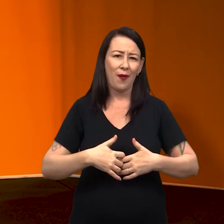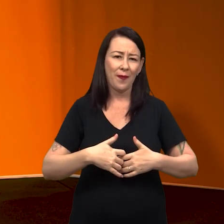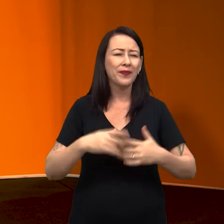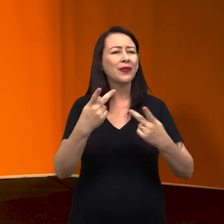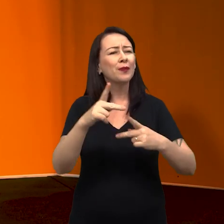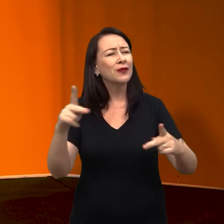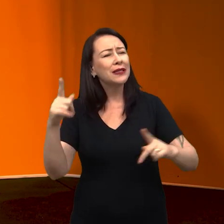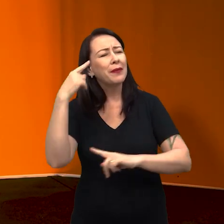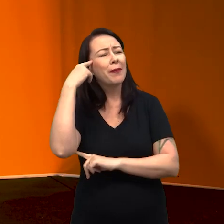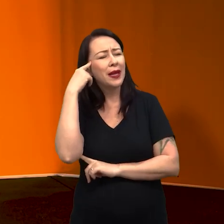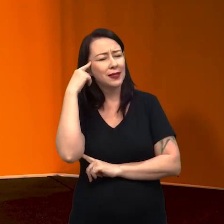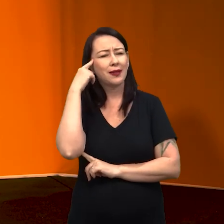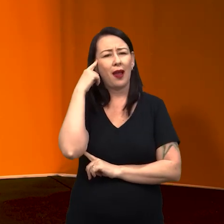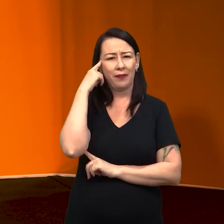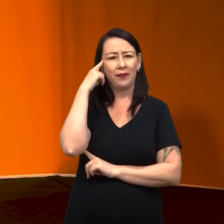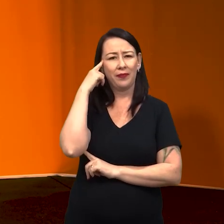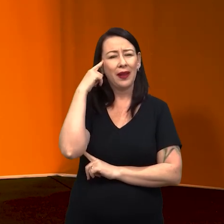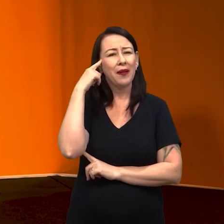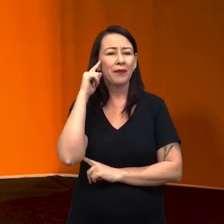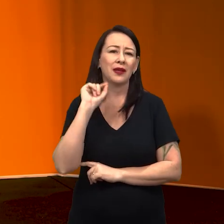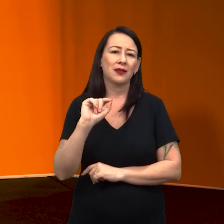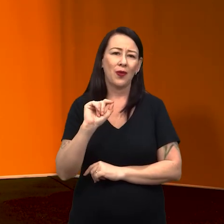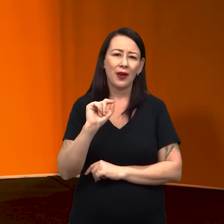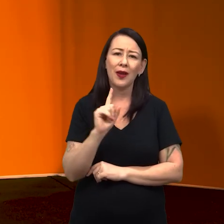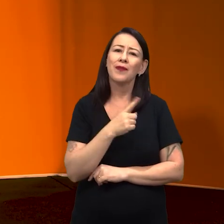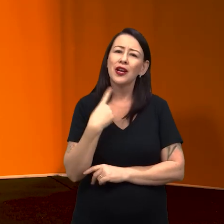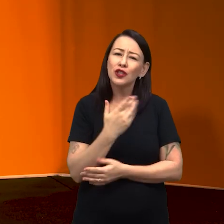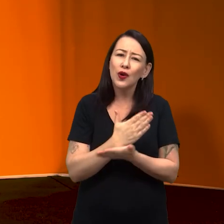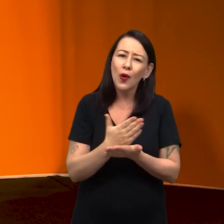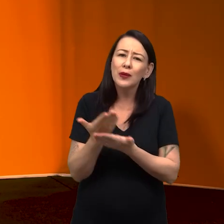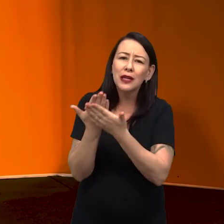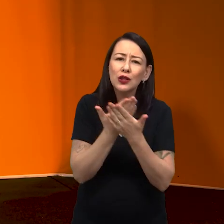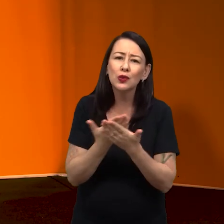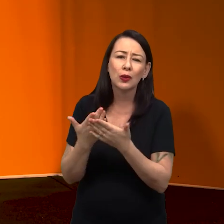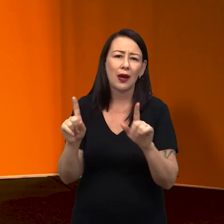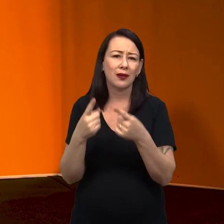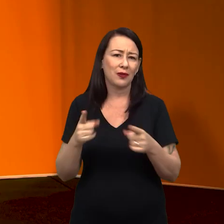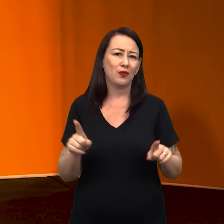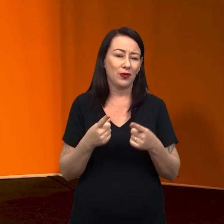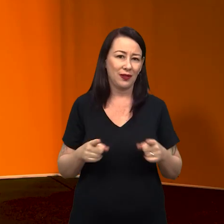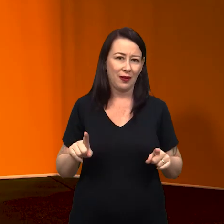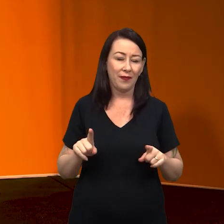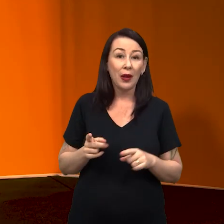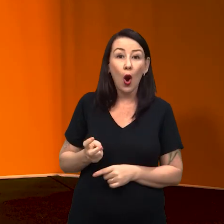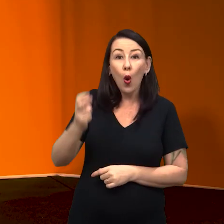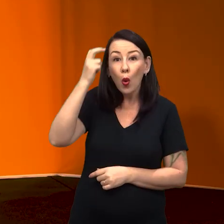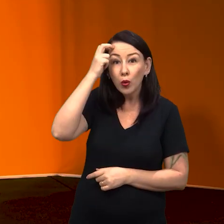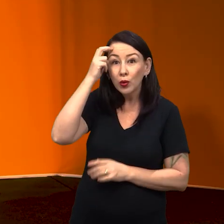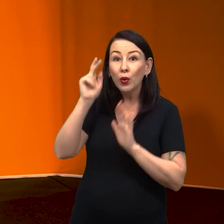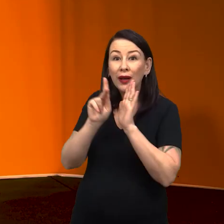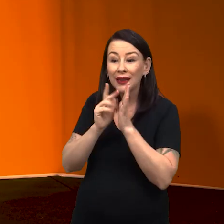convite para que a gente estude a cultura da infância. A cultura da infância não é